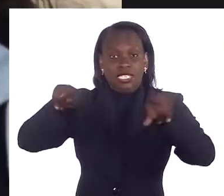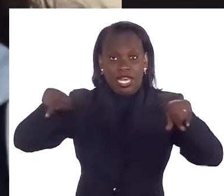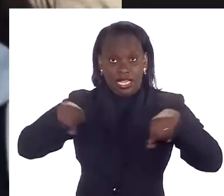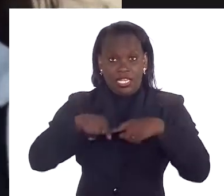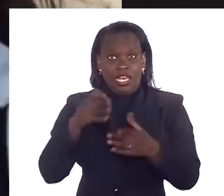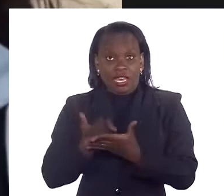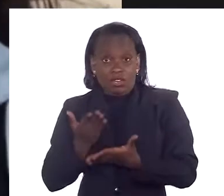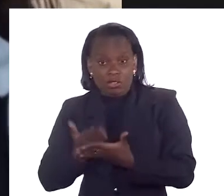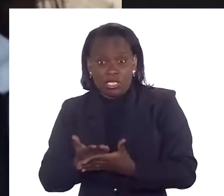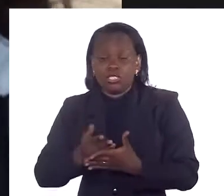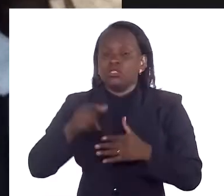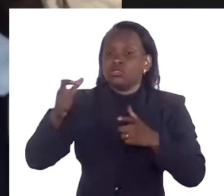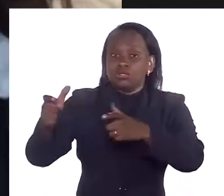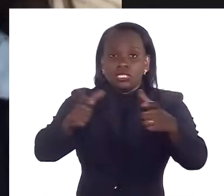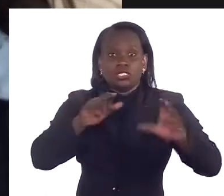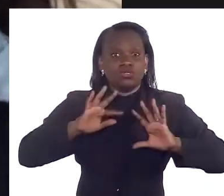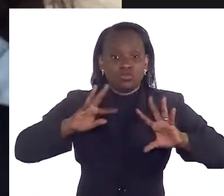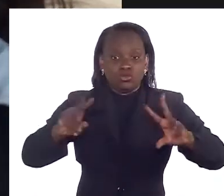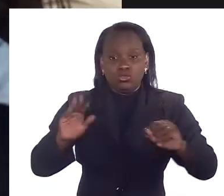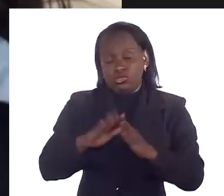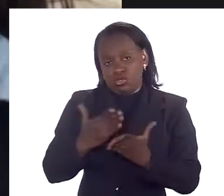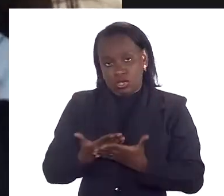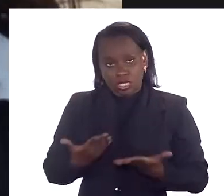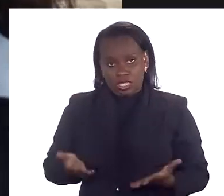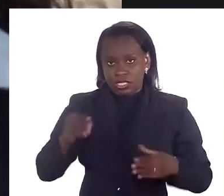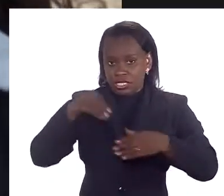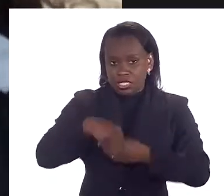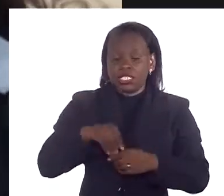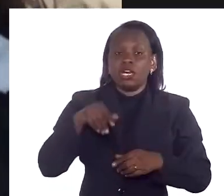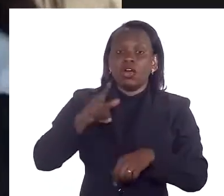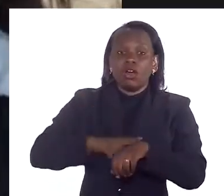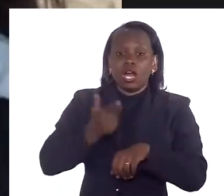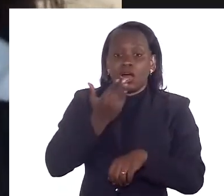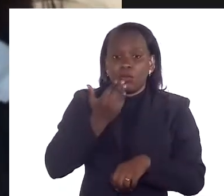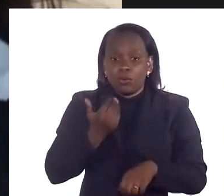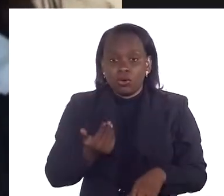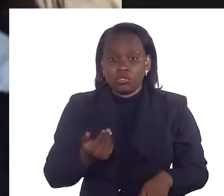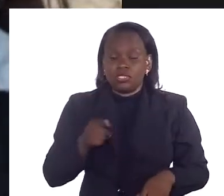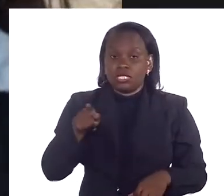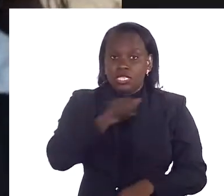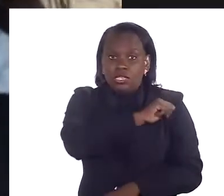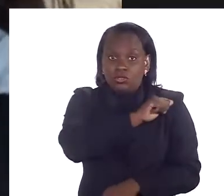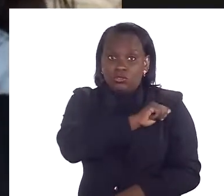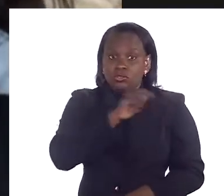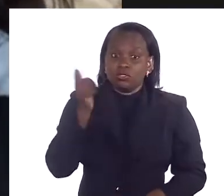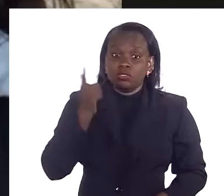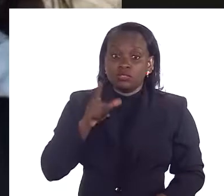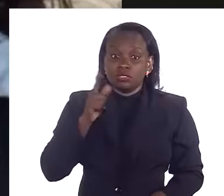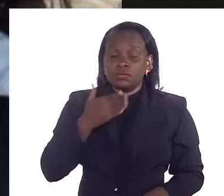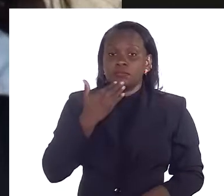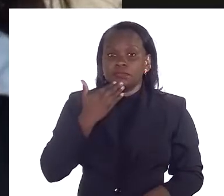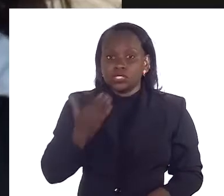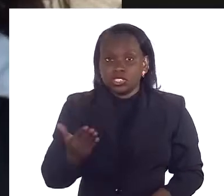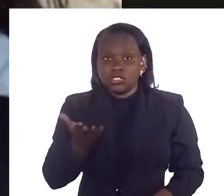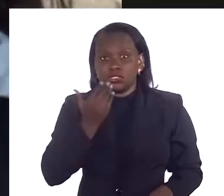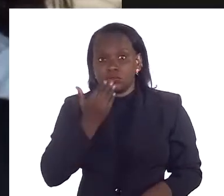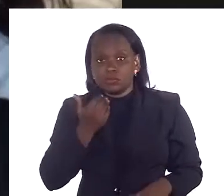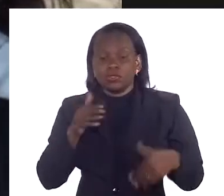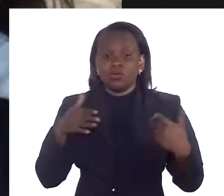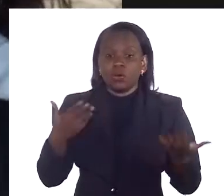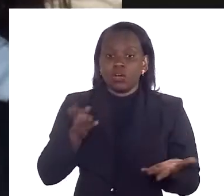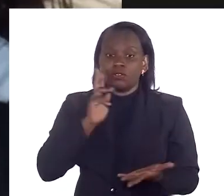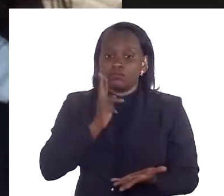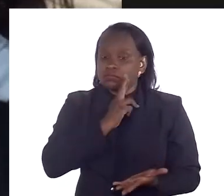também na sala de aula e em todos os outros espaços. Então, na hora do almoço, para que esse aluno consiga pedir a